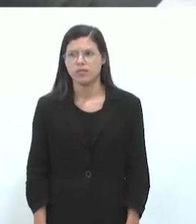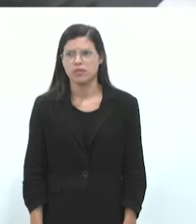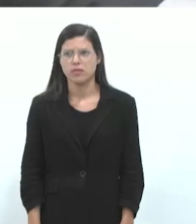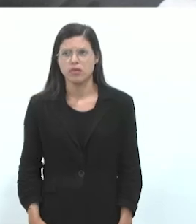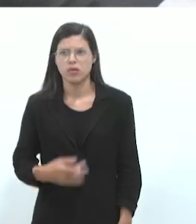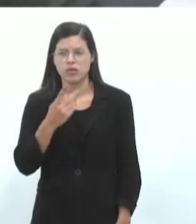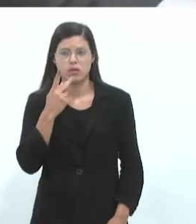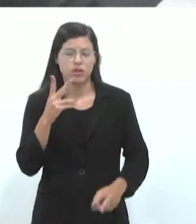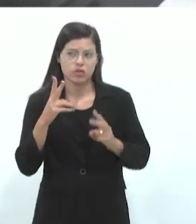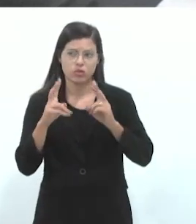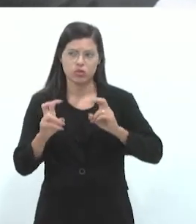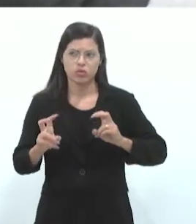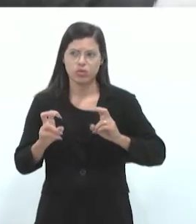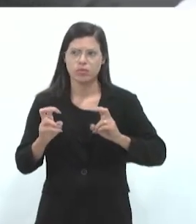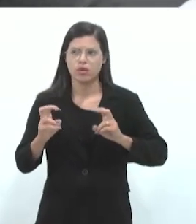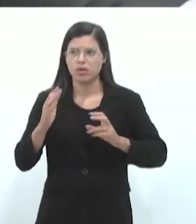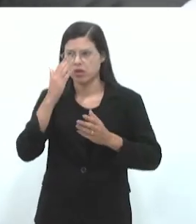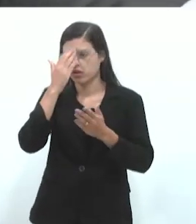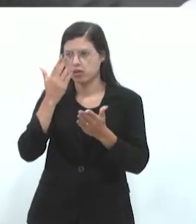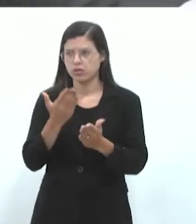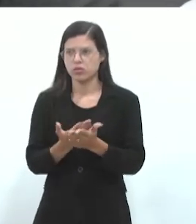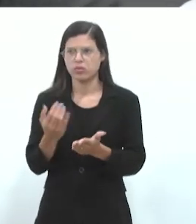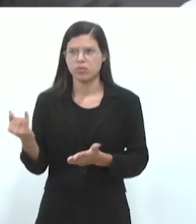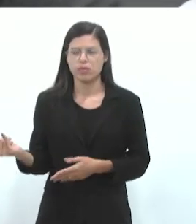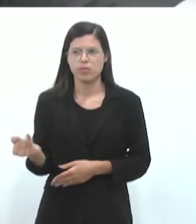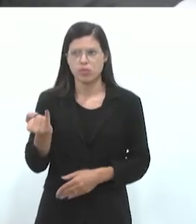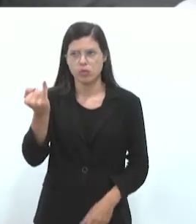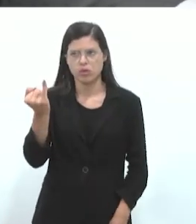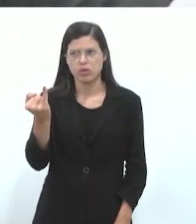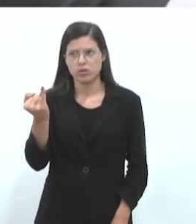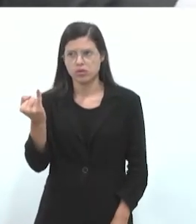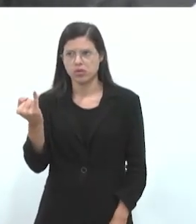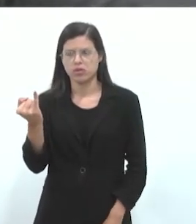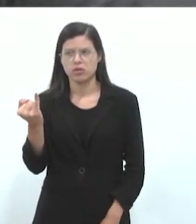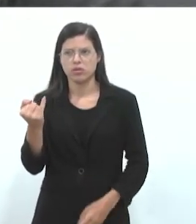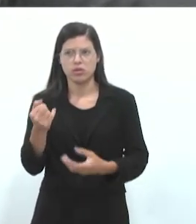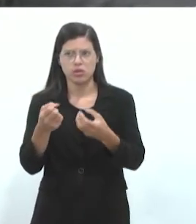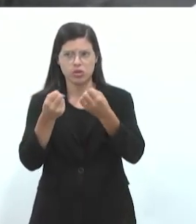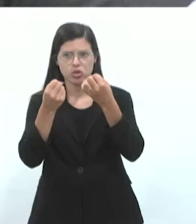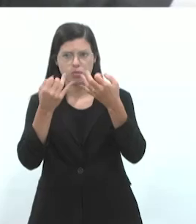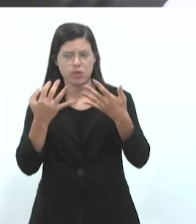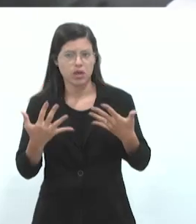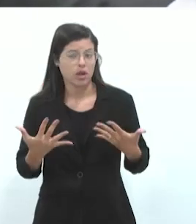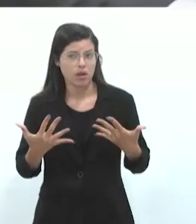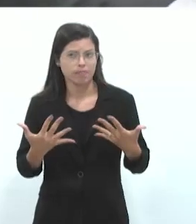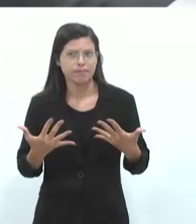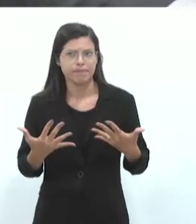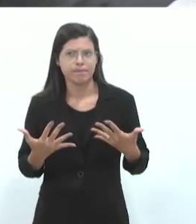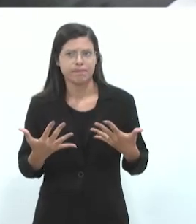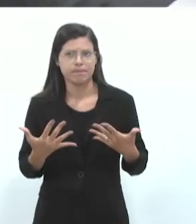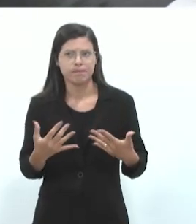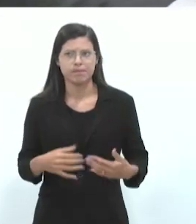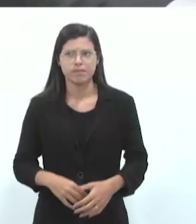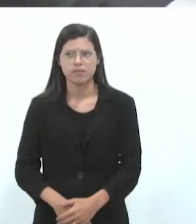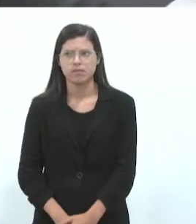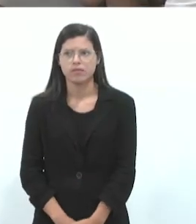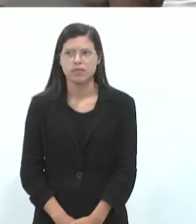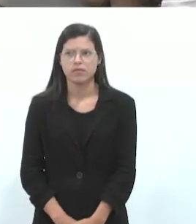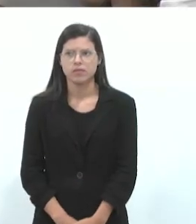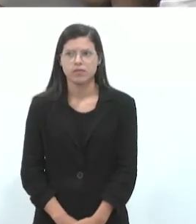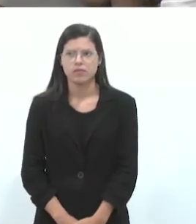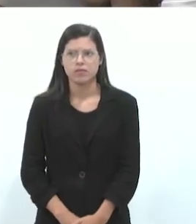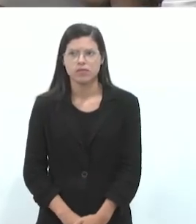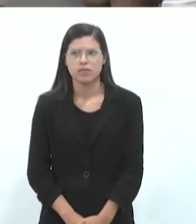ordem porque eu acho que é importante a gente Fundamental. esclarecer. Muito bom, muito bem. Muito Deputado, adequado. mas quando